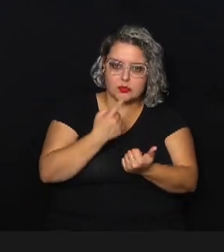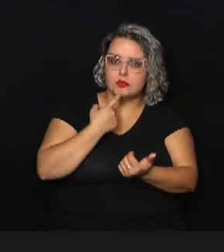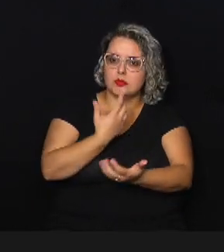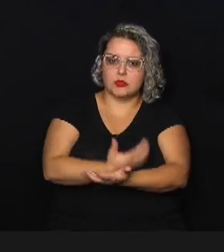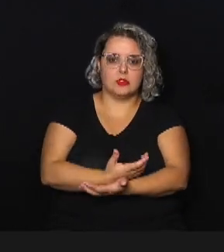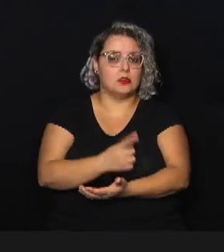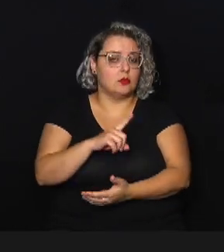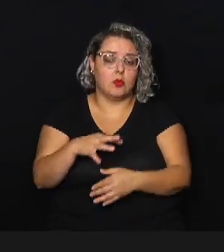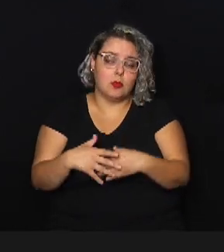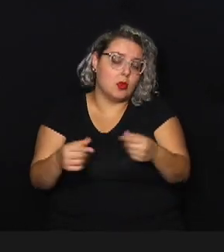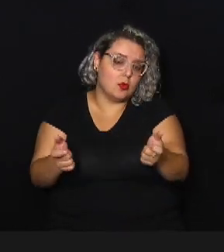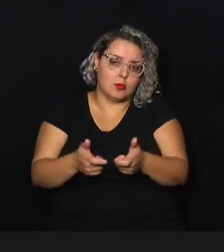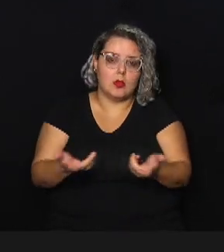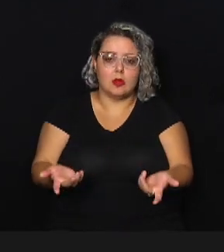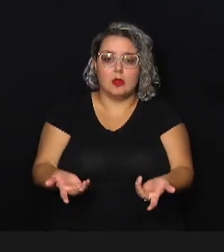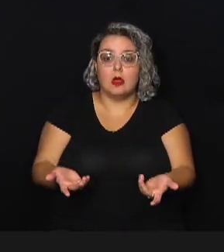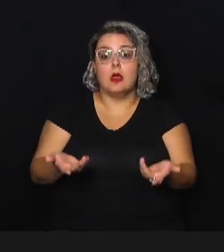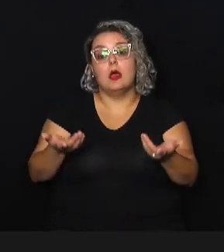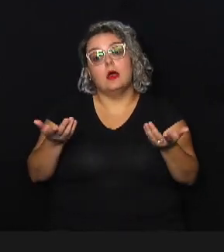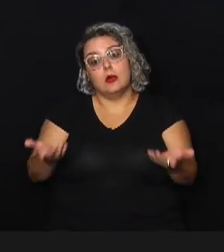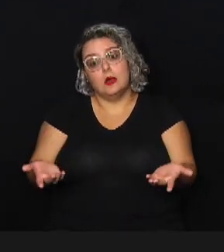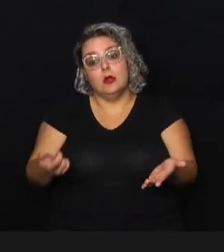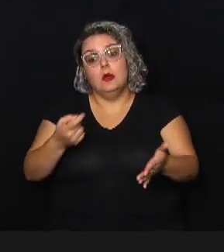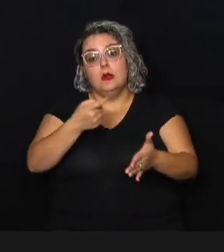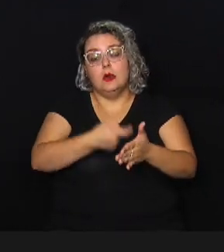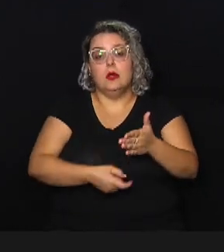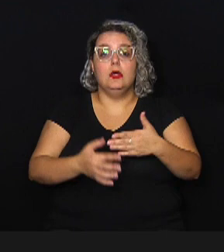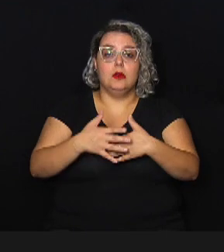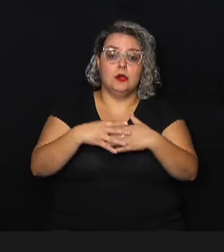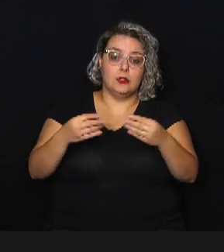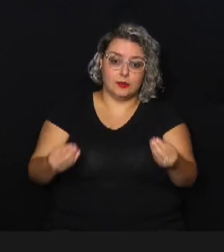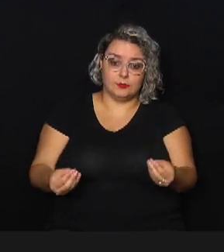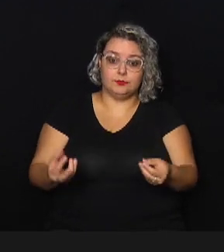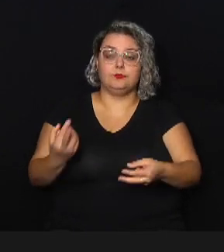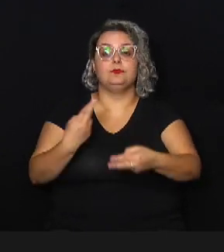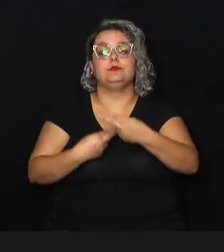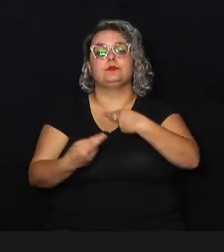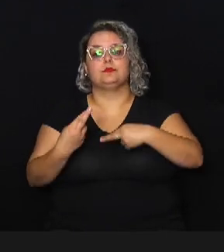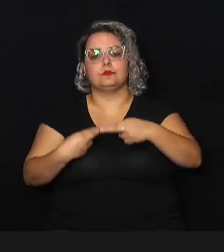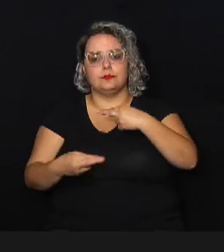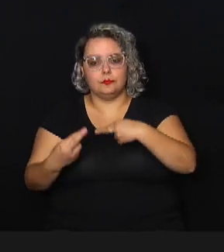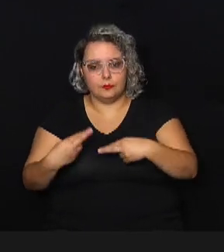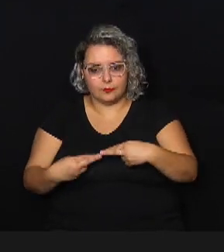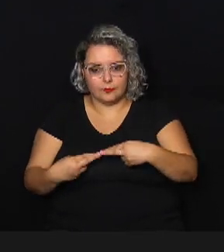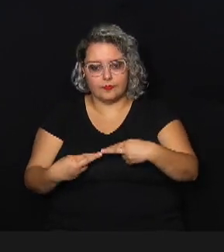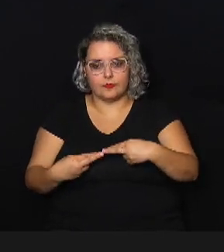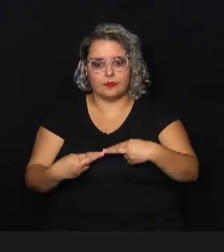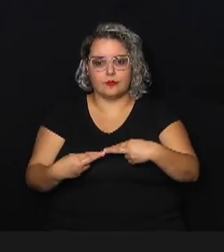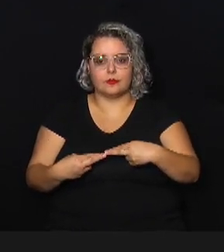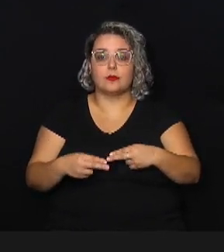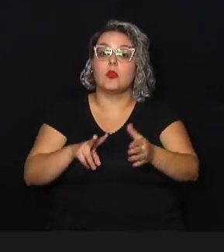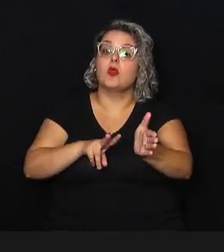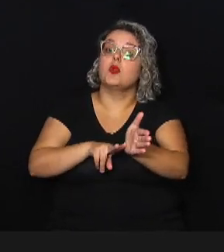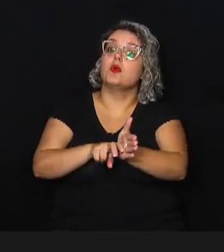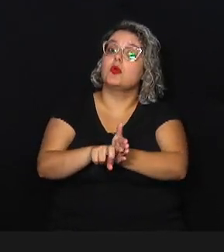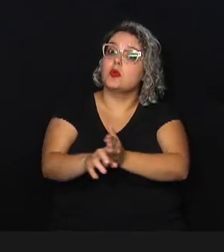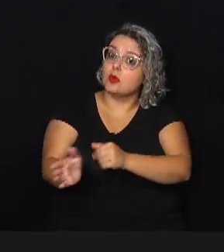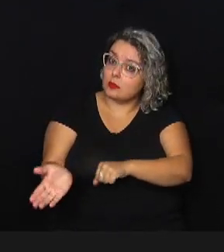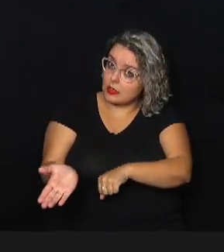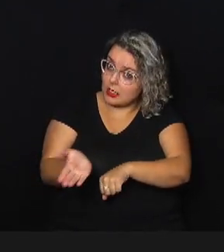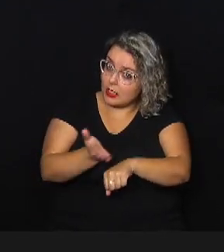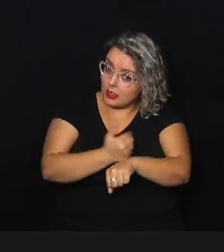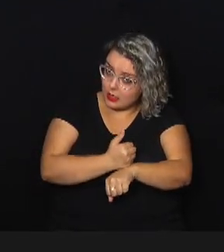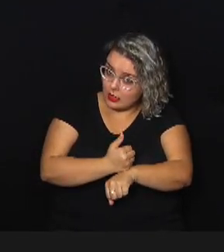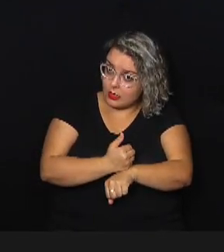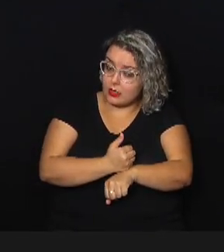pequena. Agora, essa taxa de cura tem muita relação com o diagnóstico precoce,